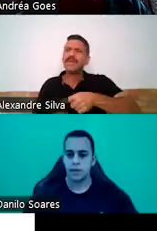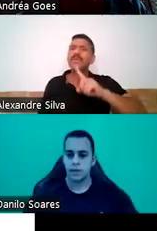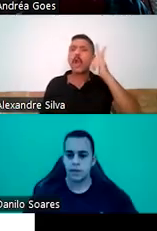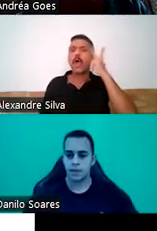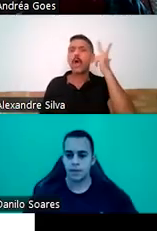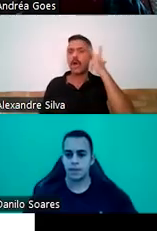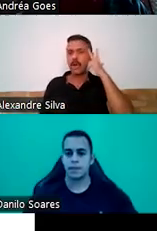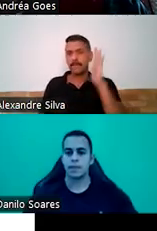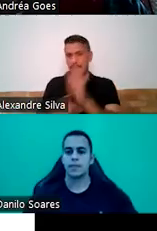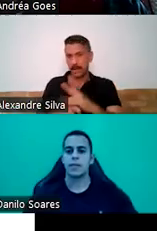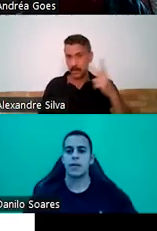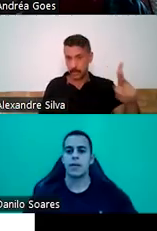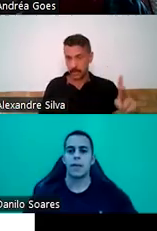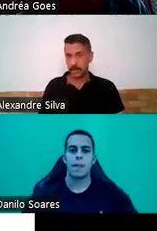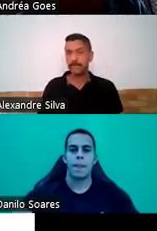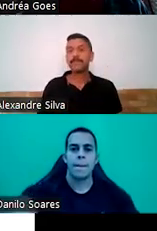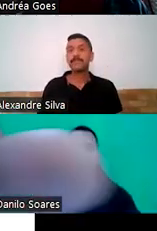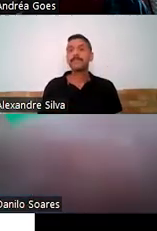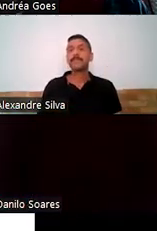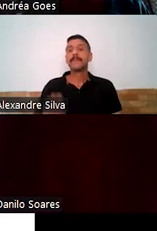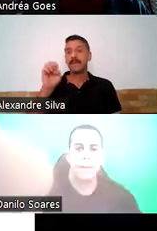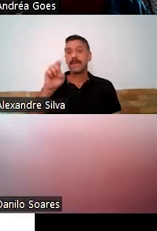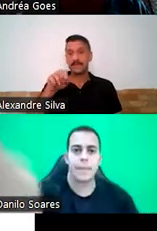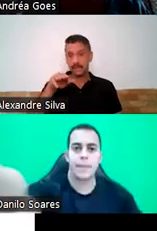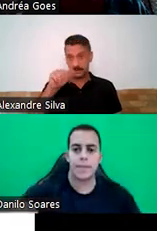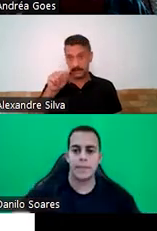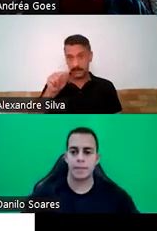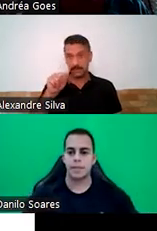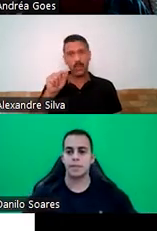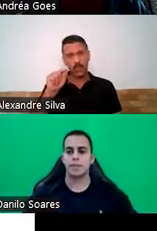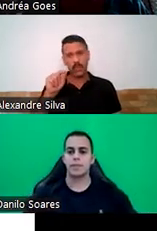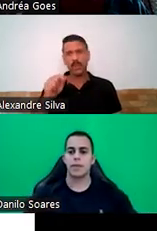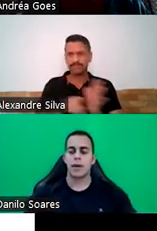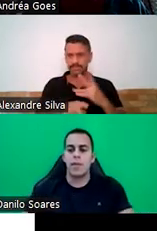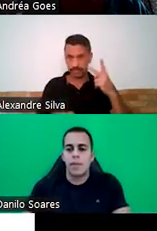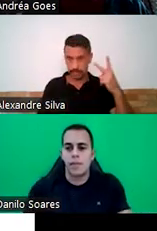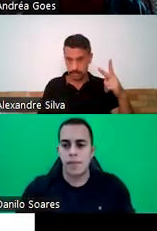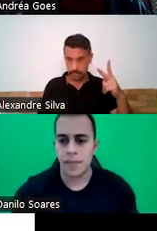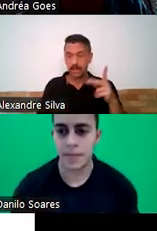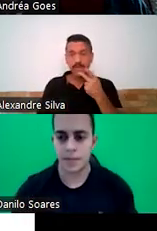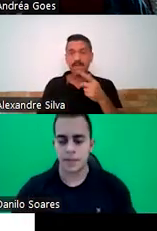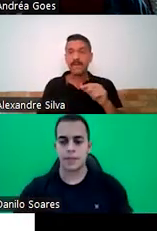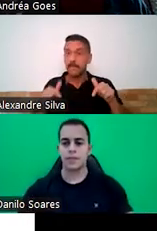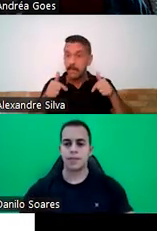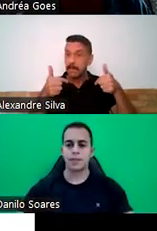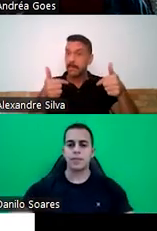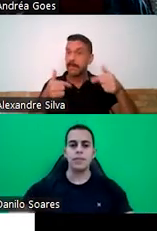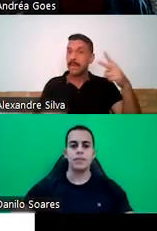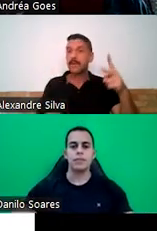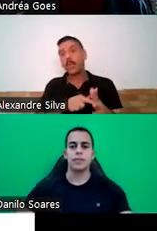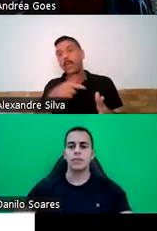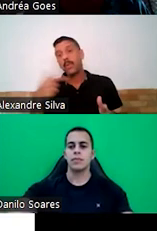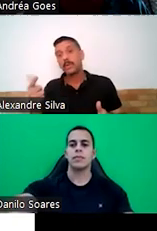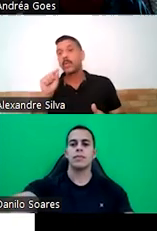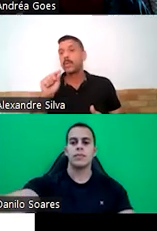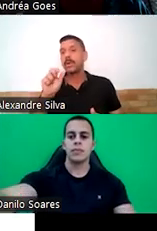da esquerda, que codifica para uma enzima selvagem, o wild type, que vai exercer a função dela, e o outro é um alelo